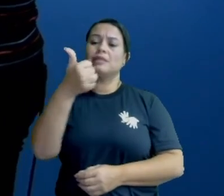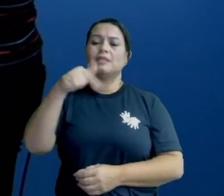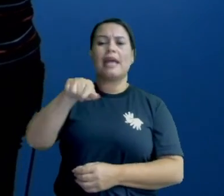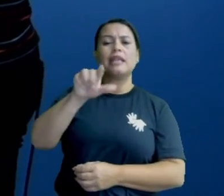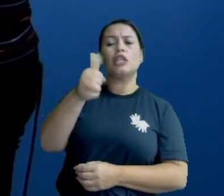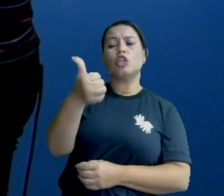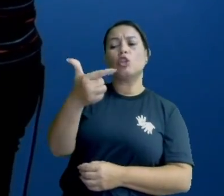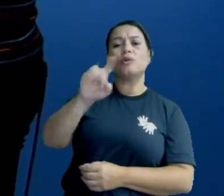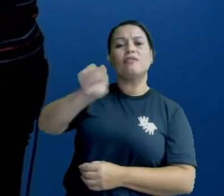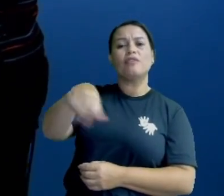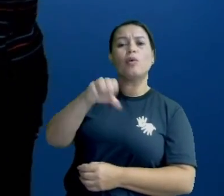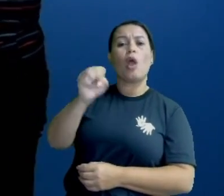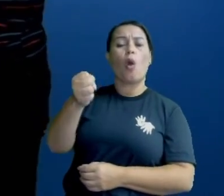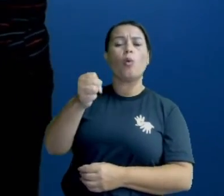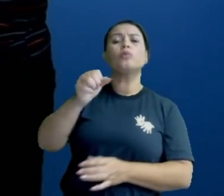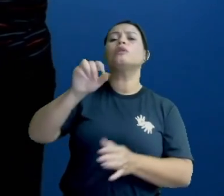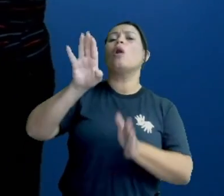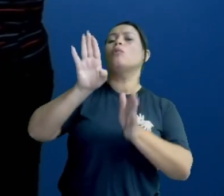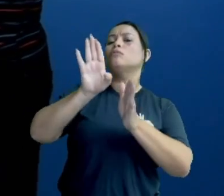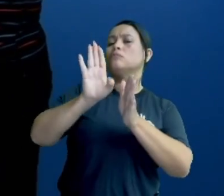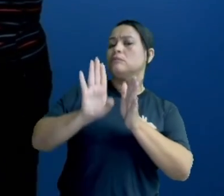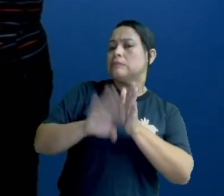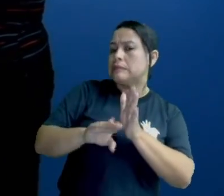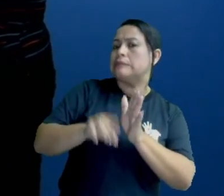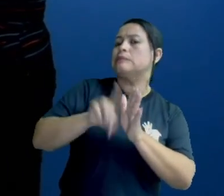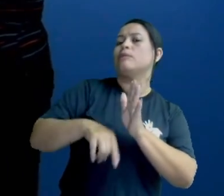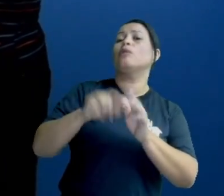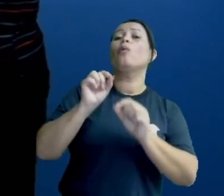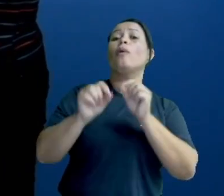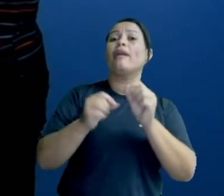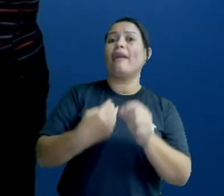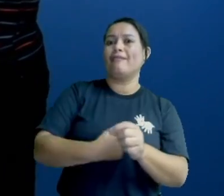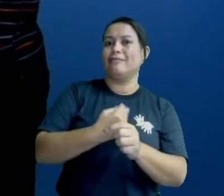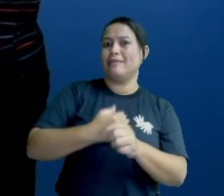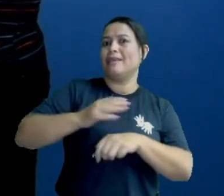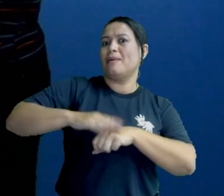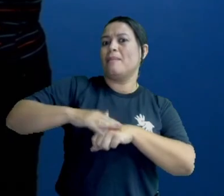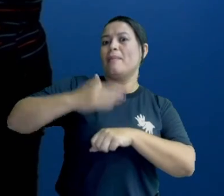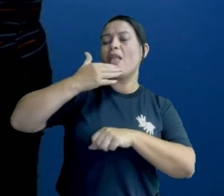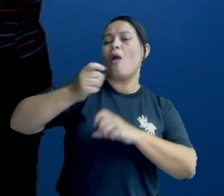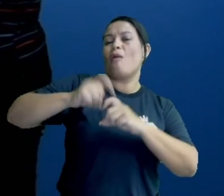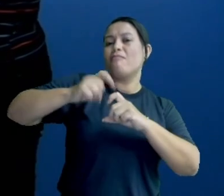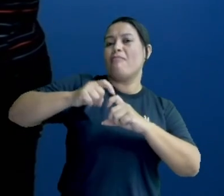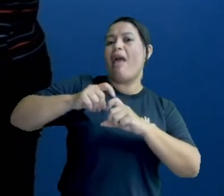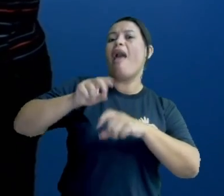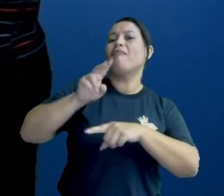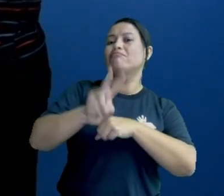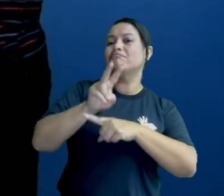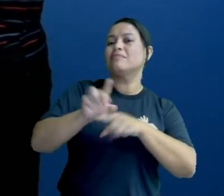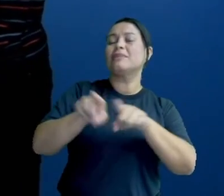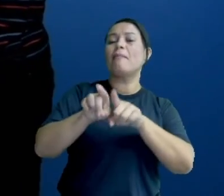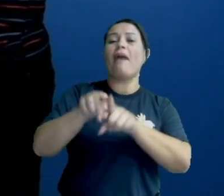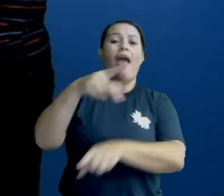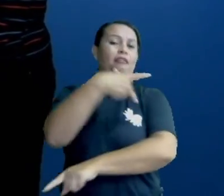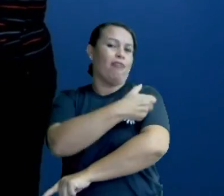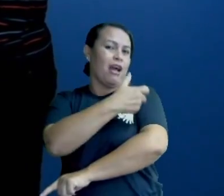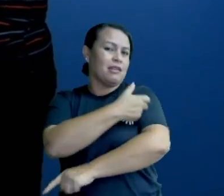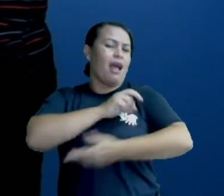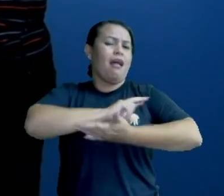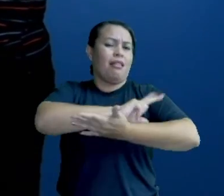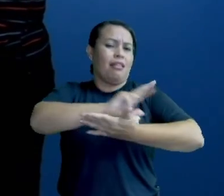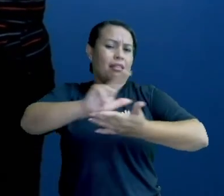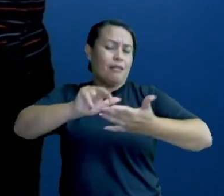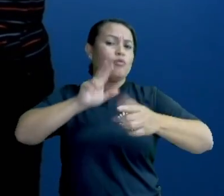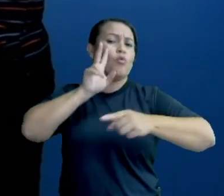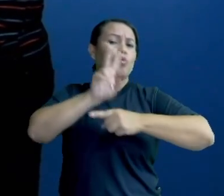o que é que gerou essa queda? Melhores condições de vida, melhores tratamentos médicos, avanço no contexto das vacinas, todos